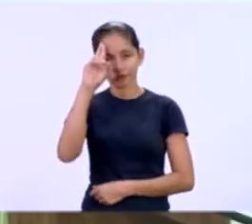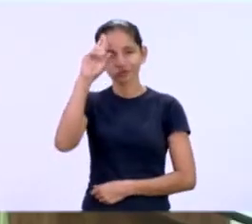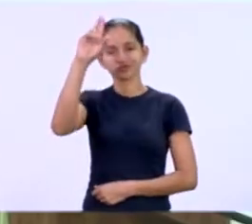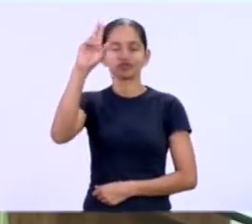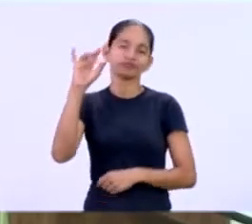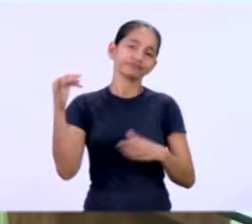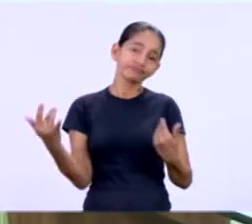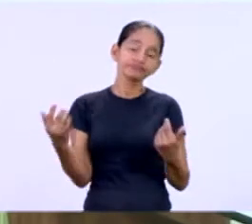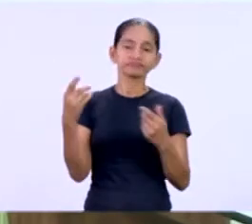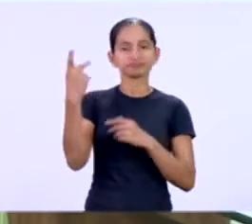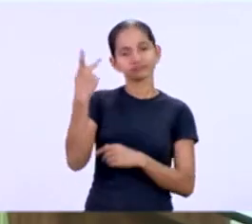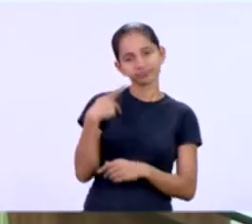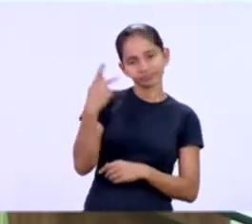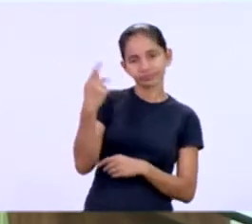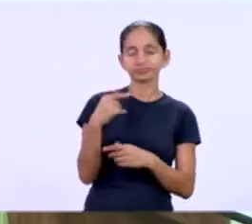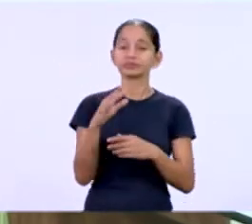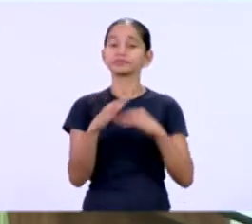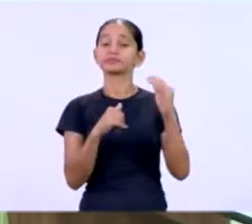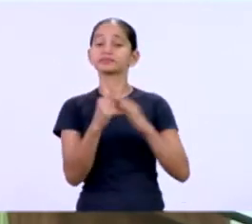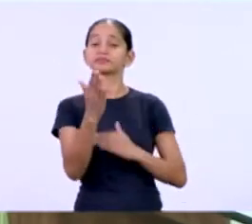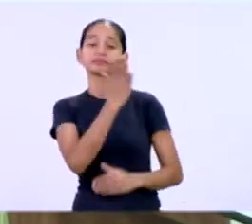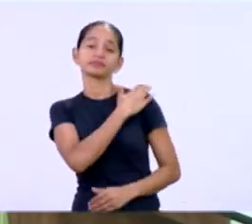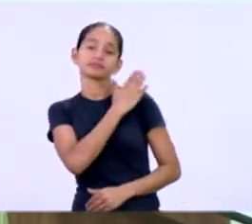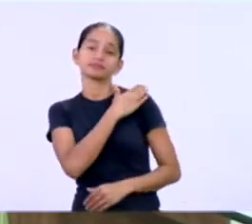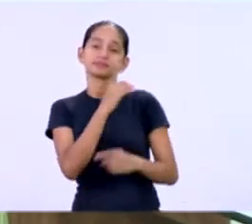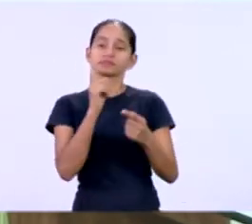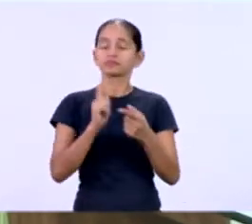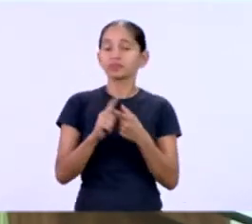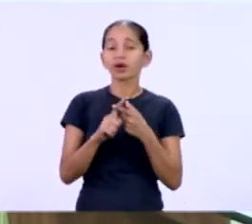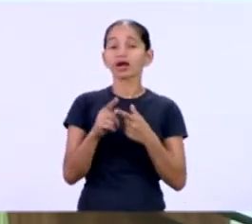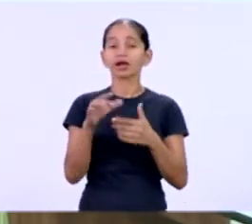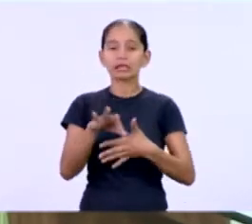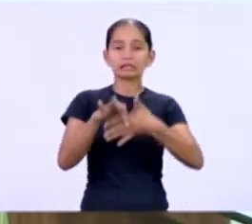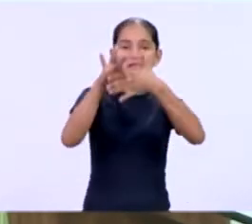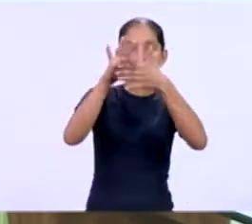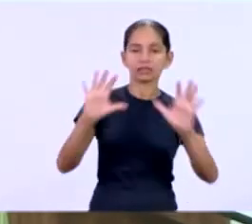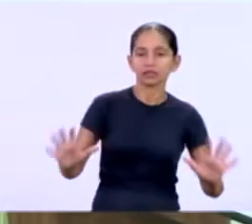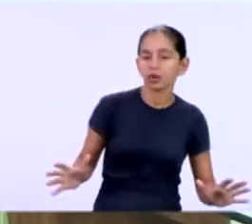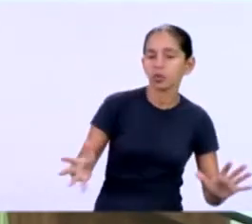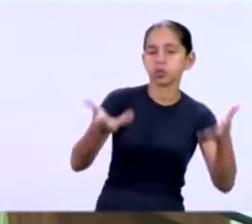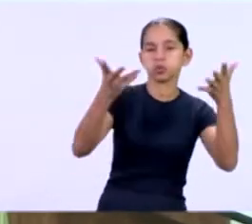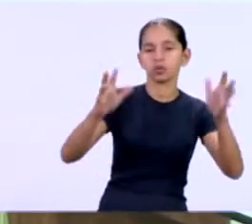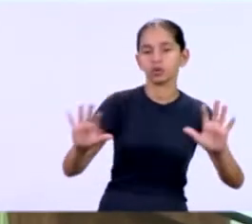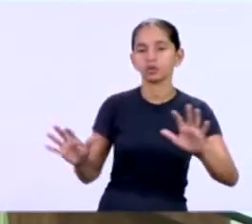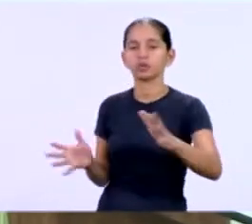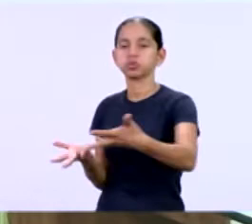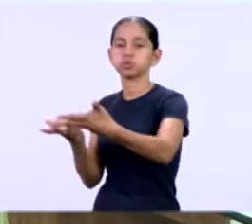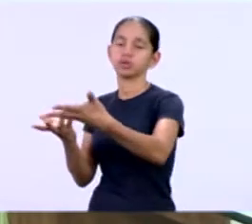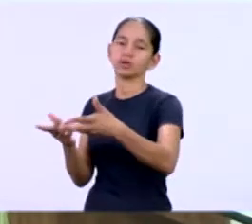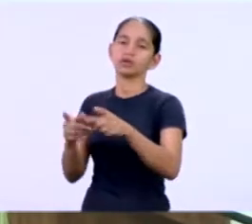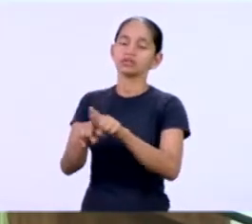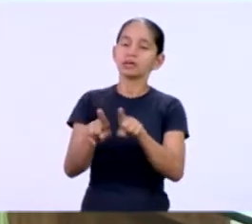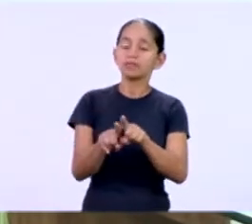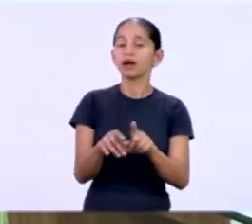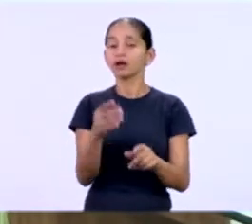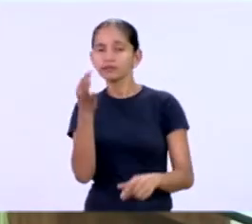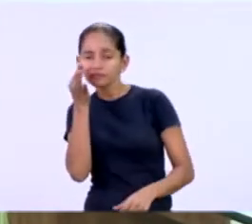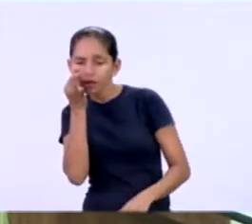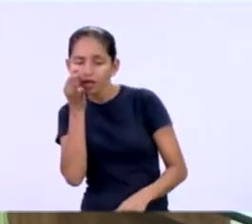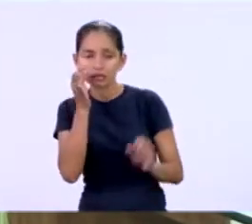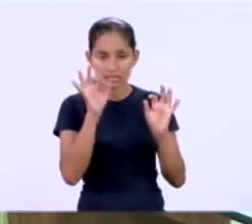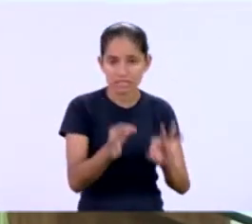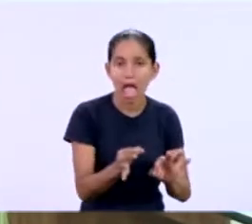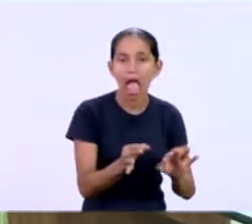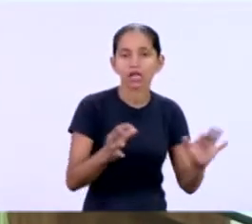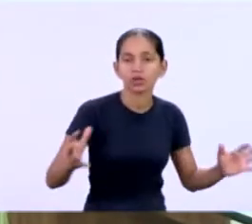estar dirigindo todo esse aspecto, vai estar liderando, incentivando as pessoas, motivando, vendo o que está dando